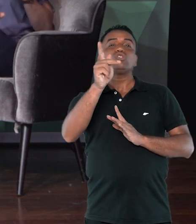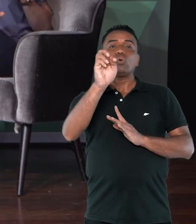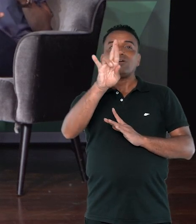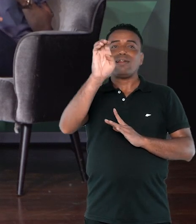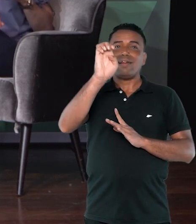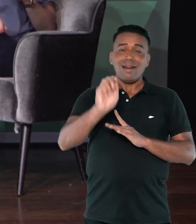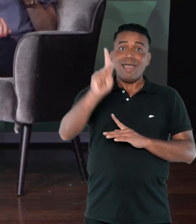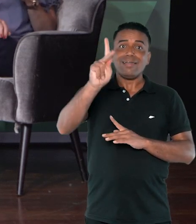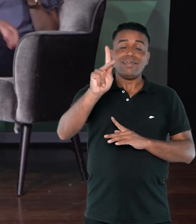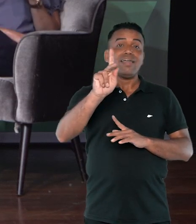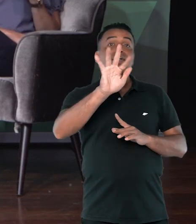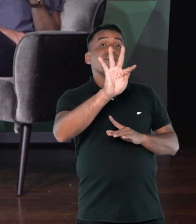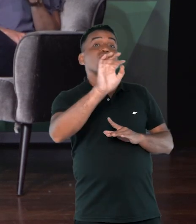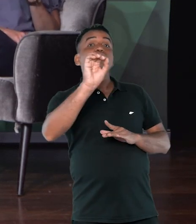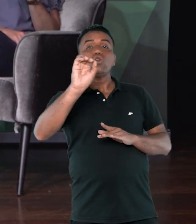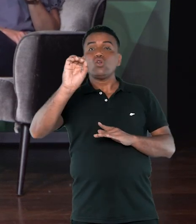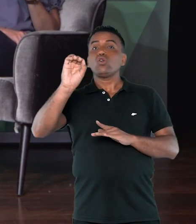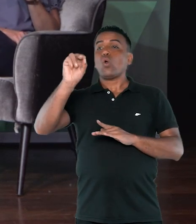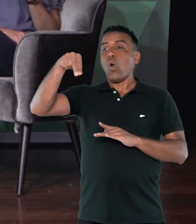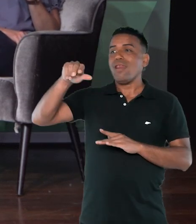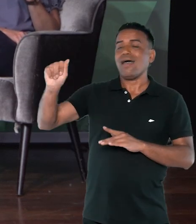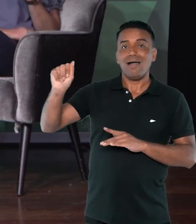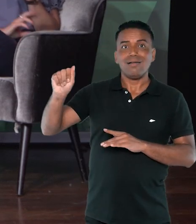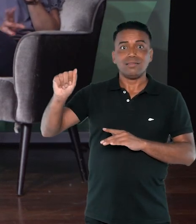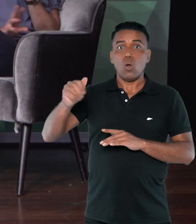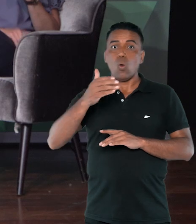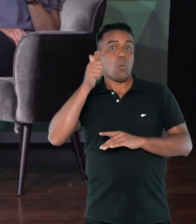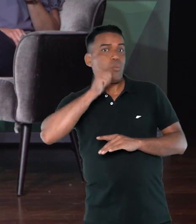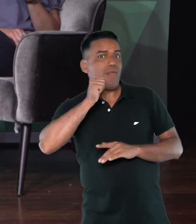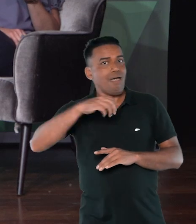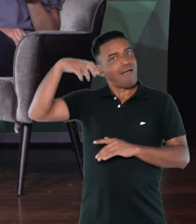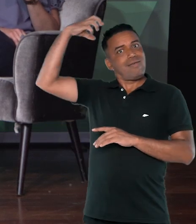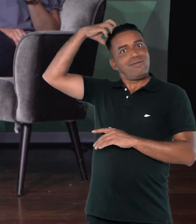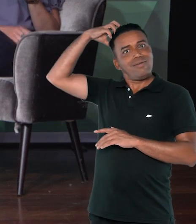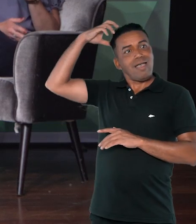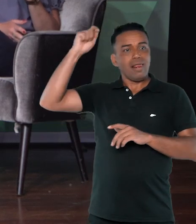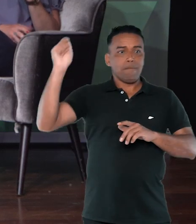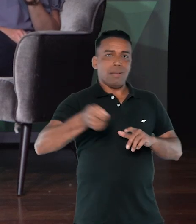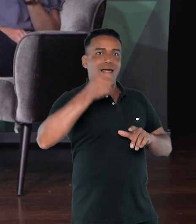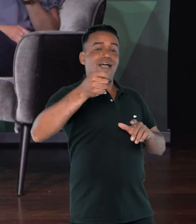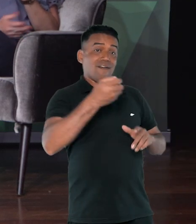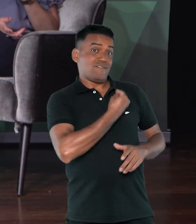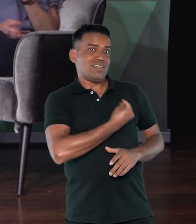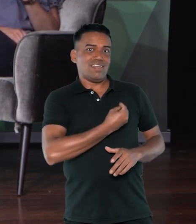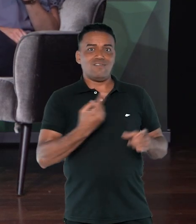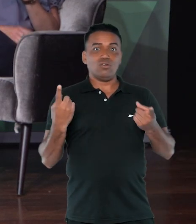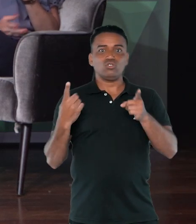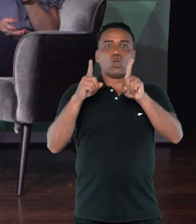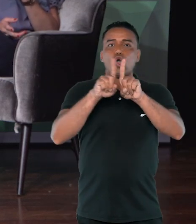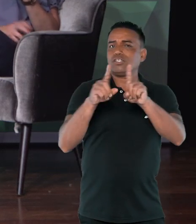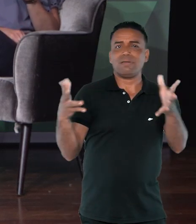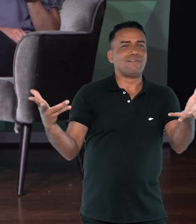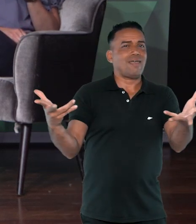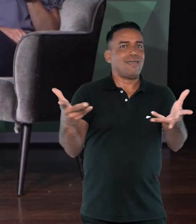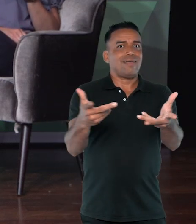mundo fica assim, o do Shrek da Fiona, né? É um belo conto de fadas. Ele é ogro, também é príncipe,